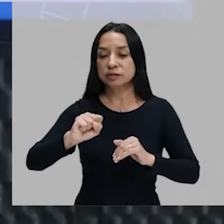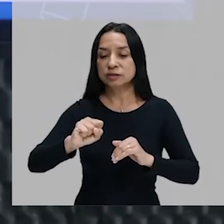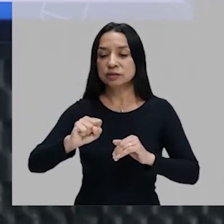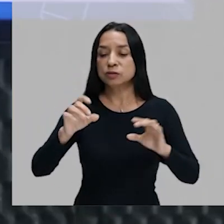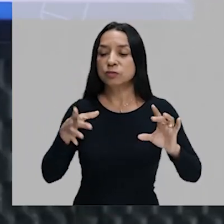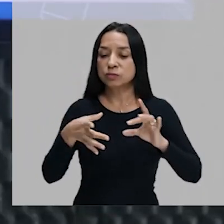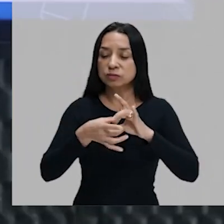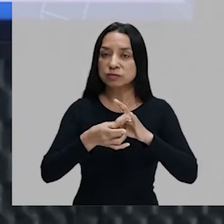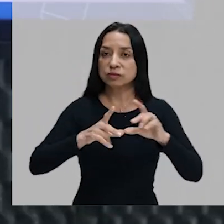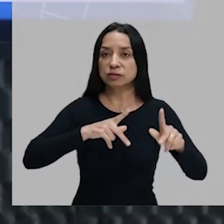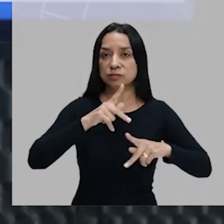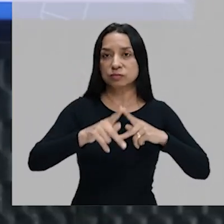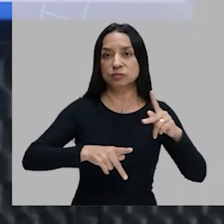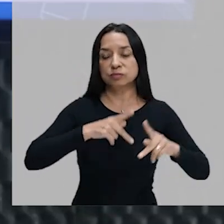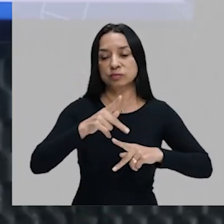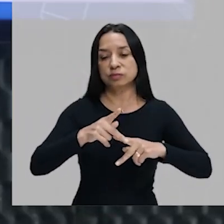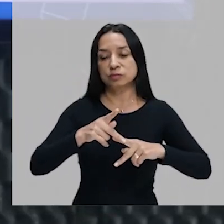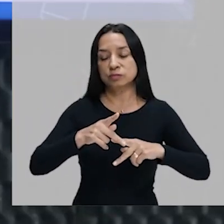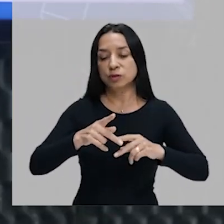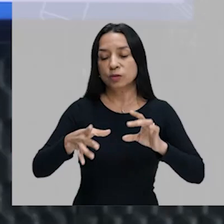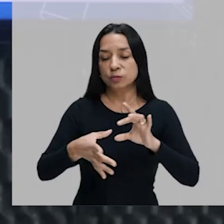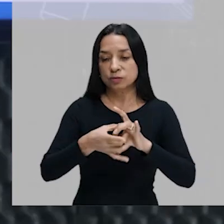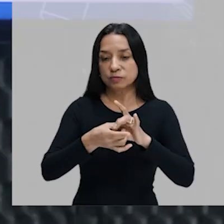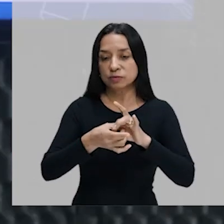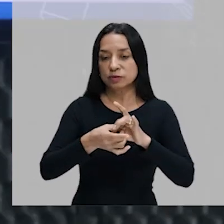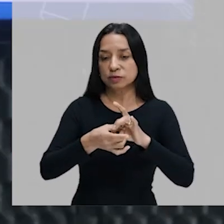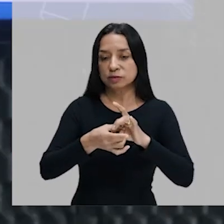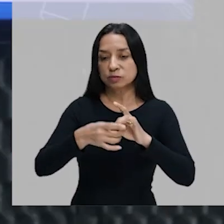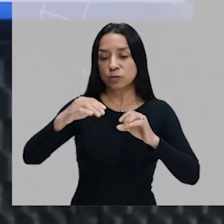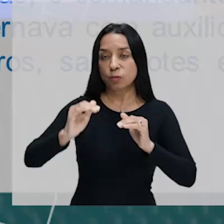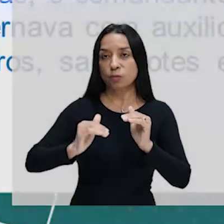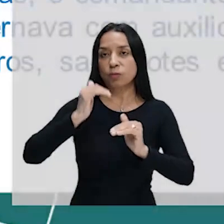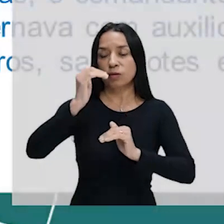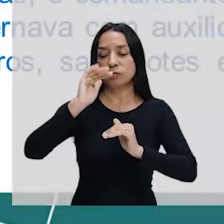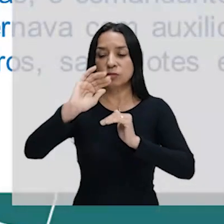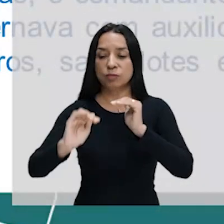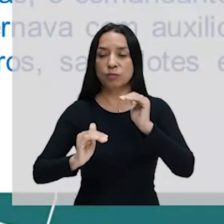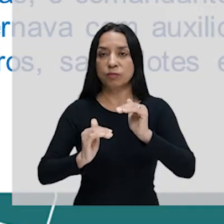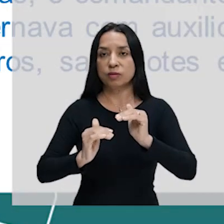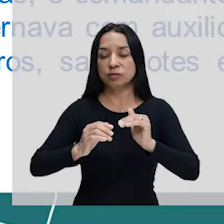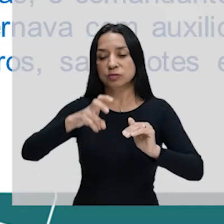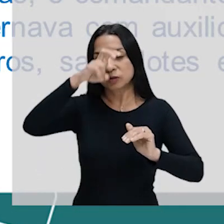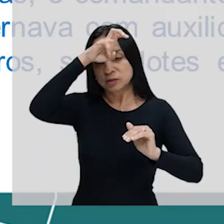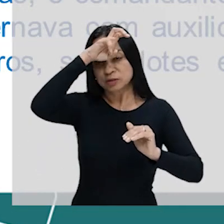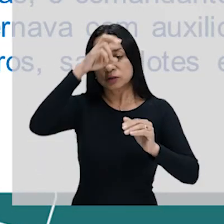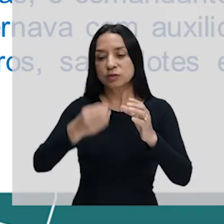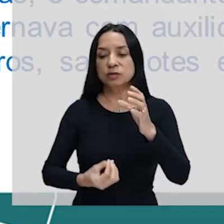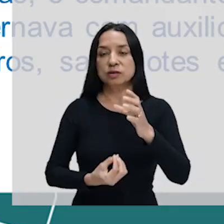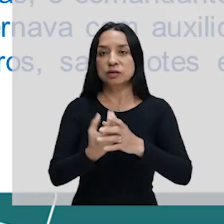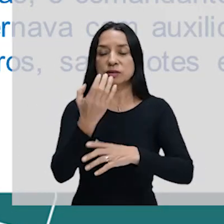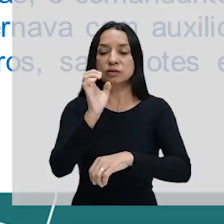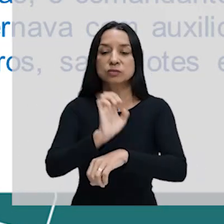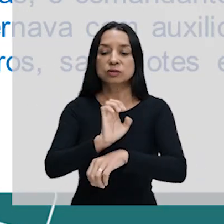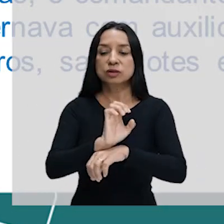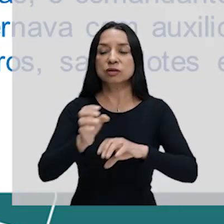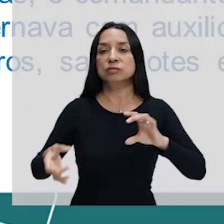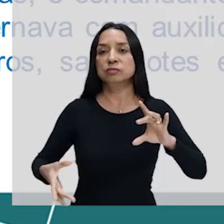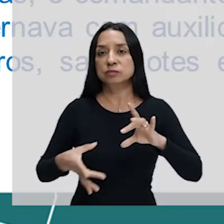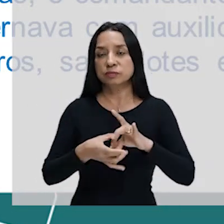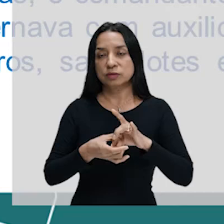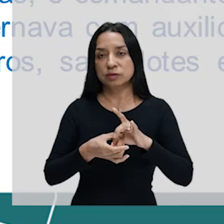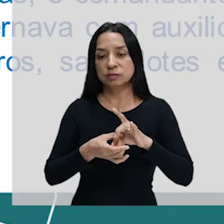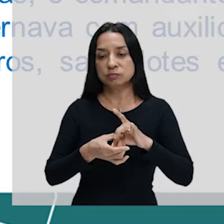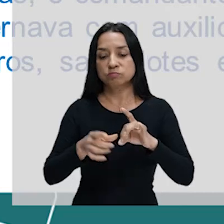povos, unificando o Alto e o Baixo Egito, e a partir daqui nasce um Estado unificado. Um Estado que, politicamente